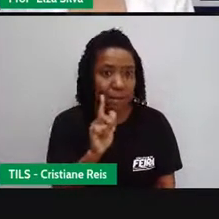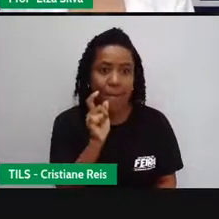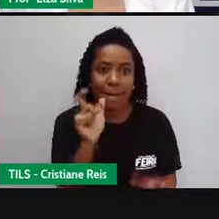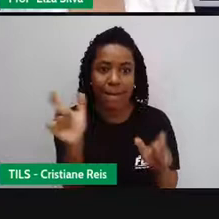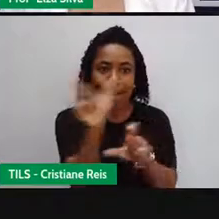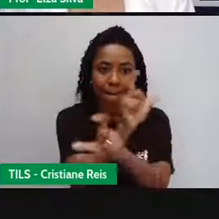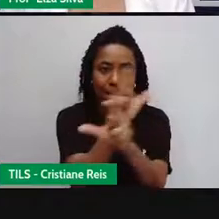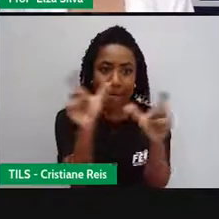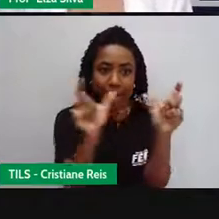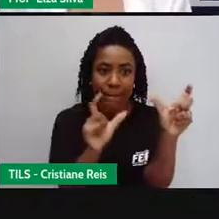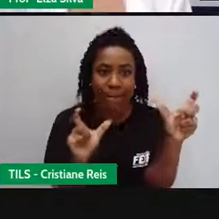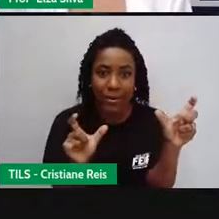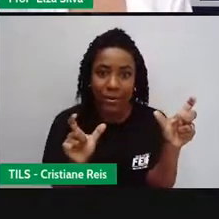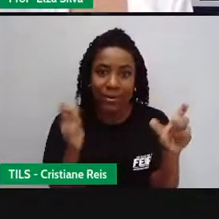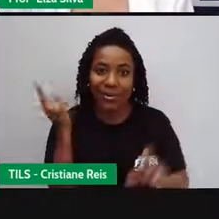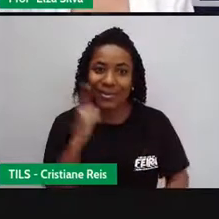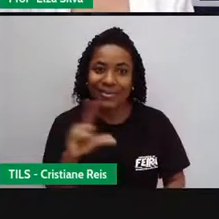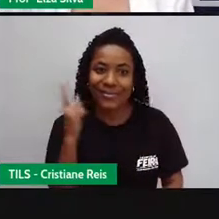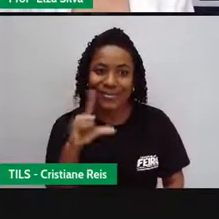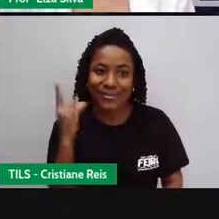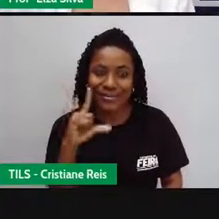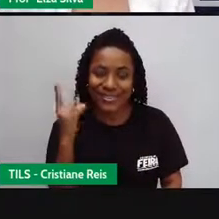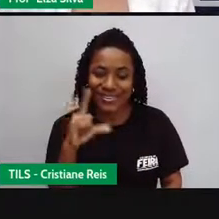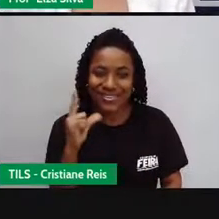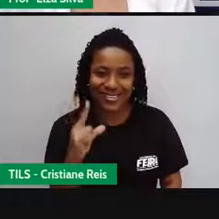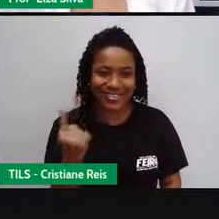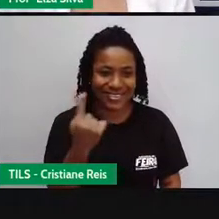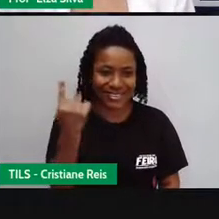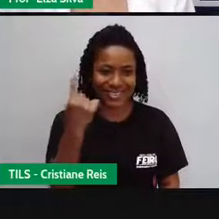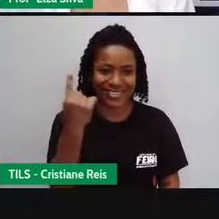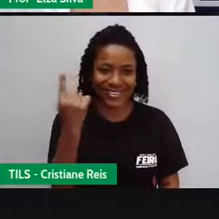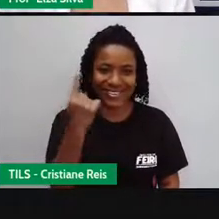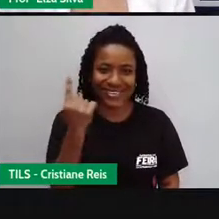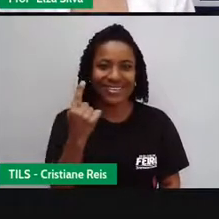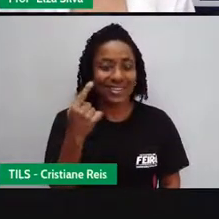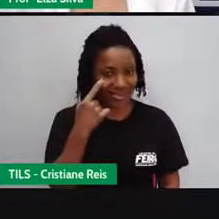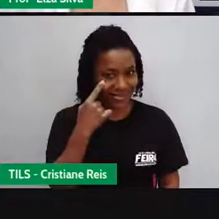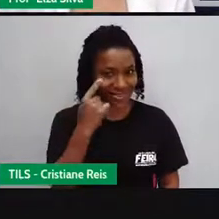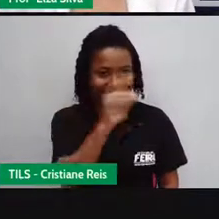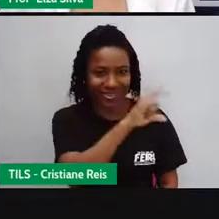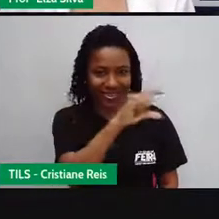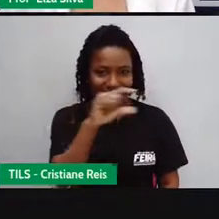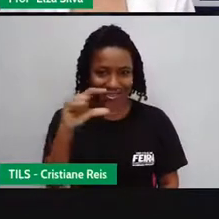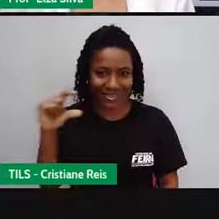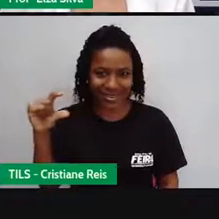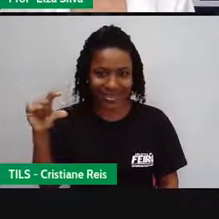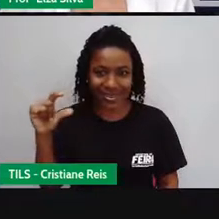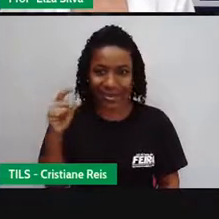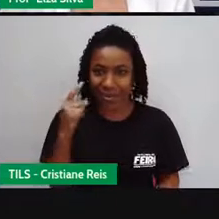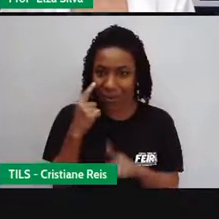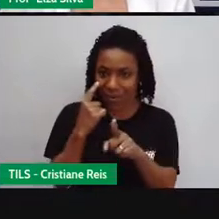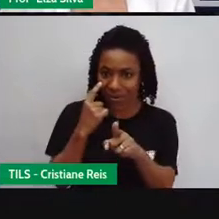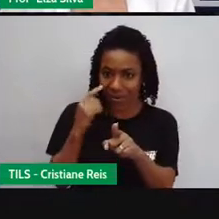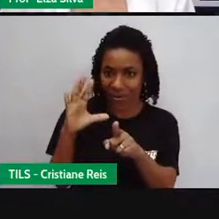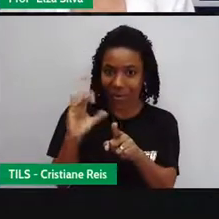embaralhadas. Olha aqui, consegui achar a primeira na horizontal. Country.